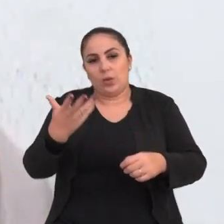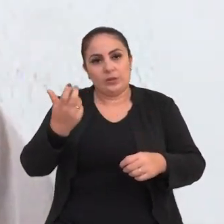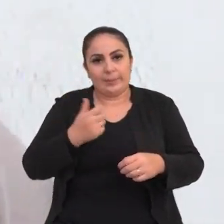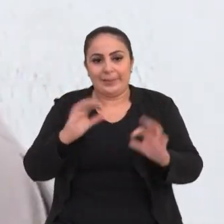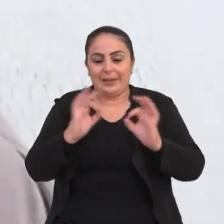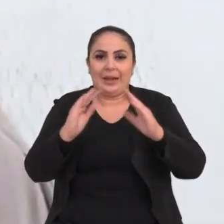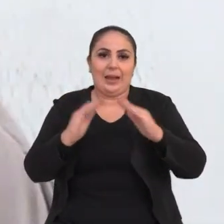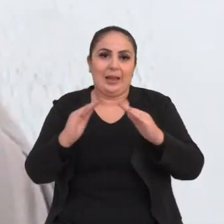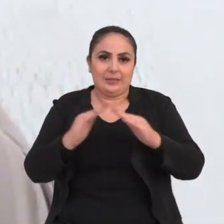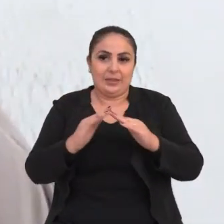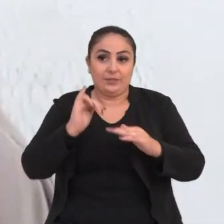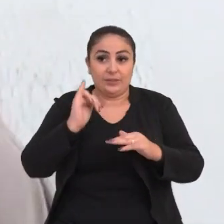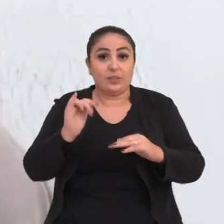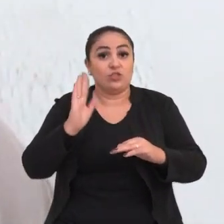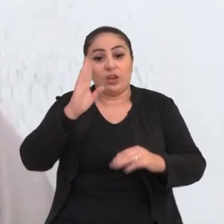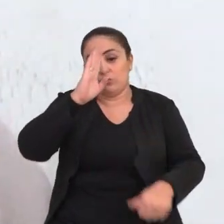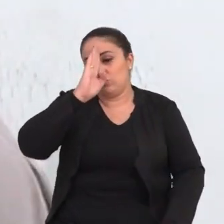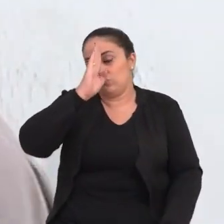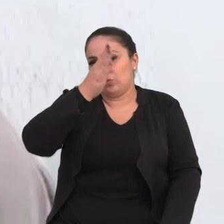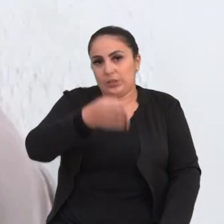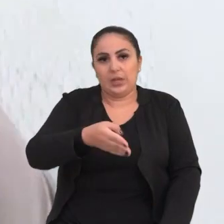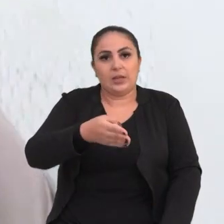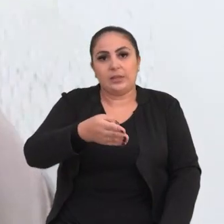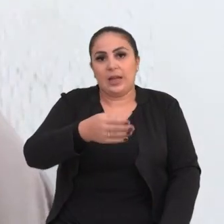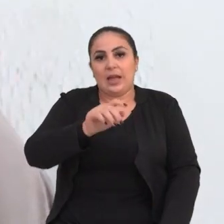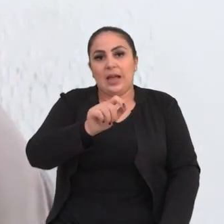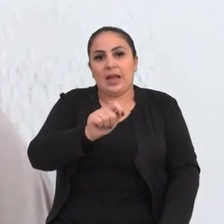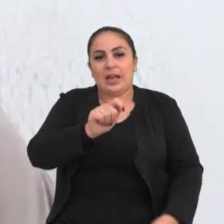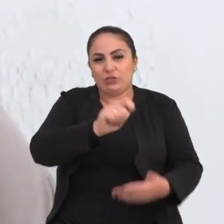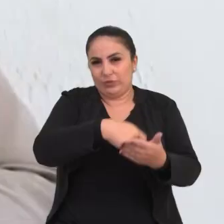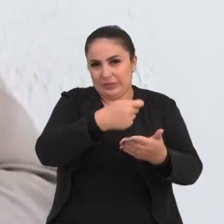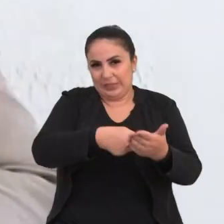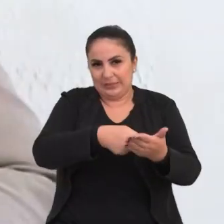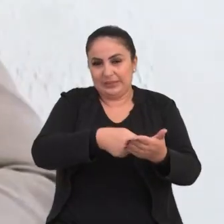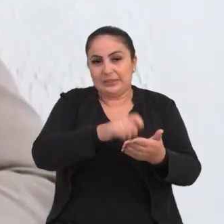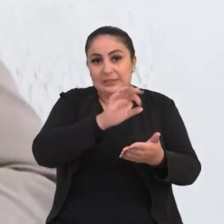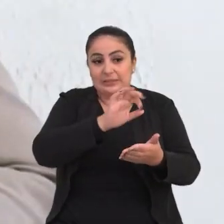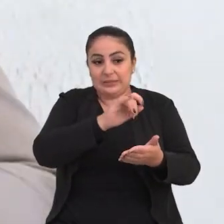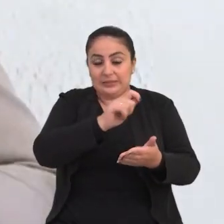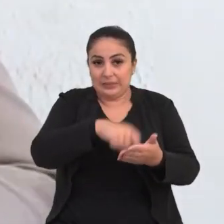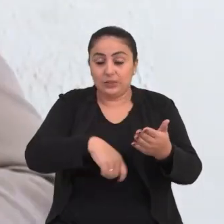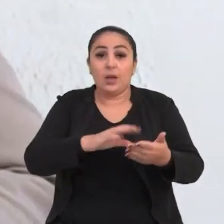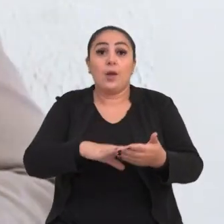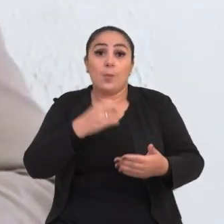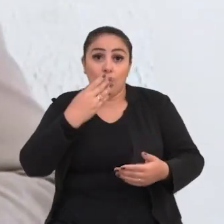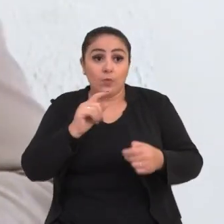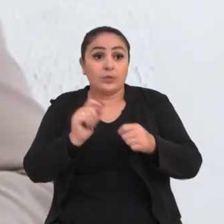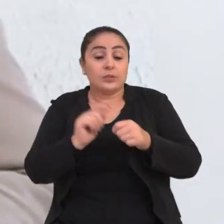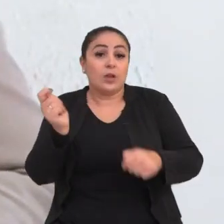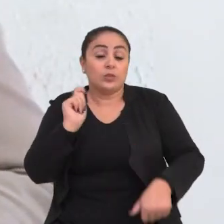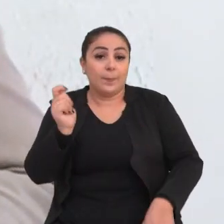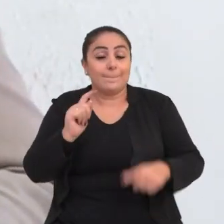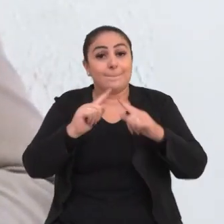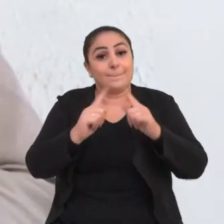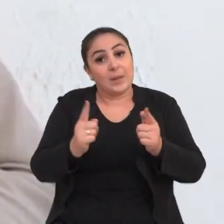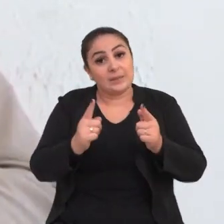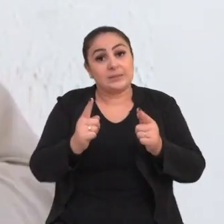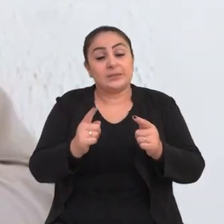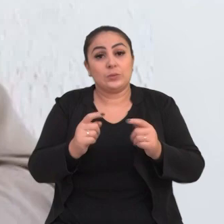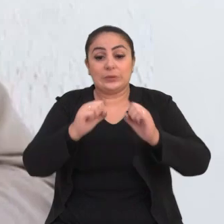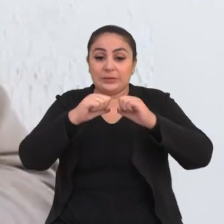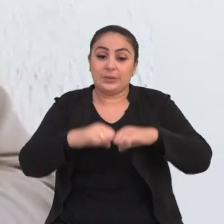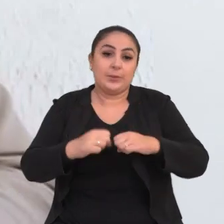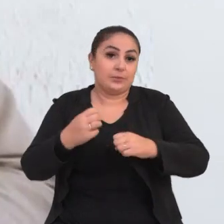nem receberia em casa a notificação, já receberia lá a advertência por escrito. A ideia é boa, que seja feita automaticamente é boa, no